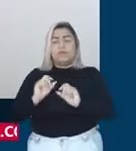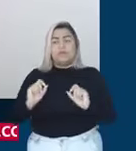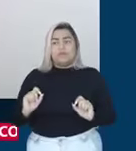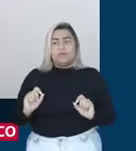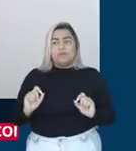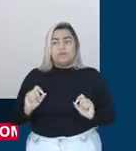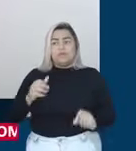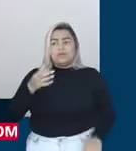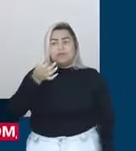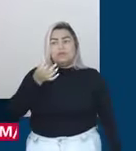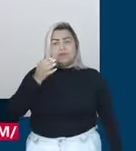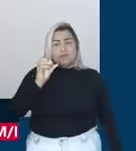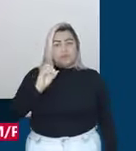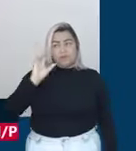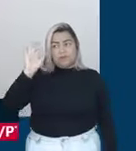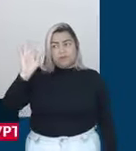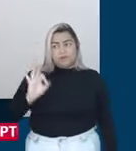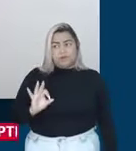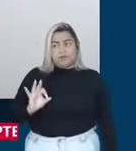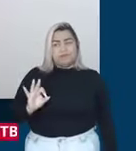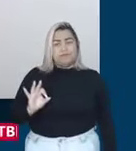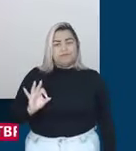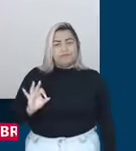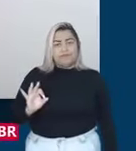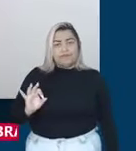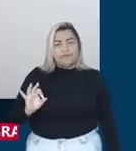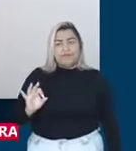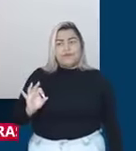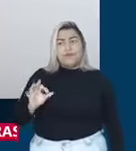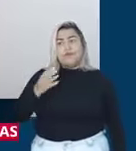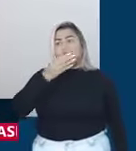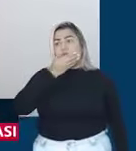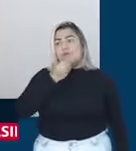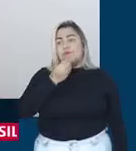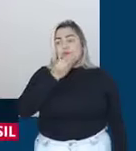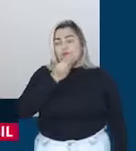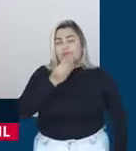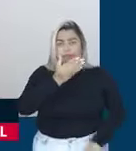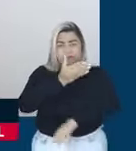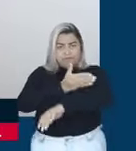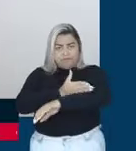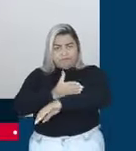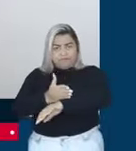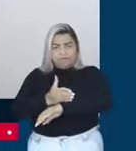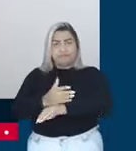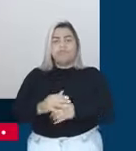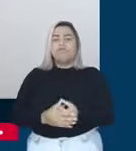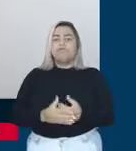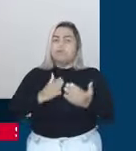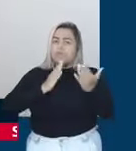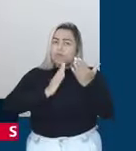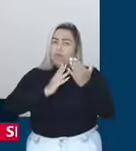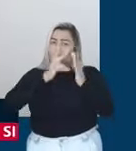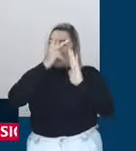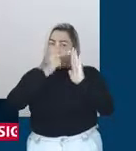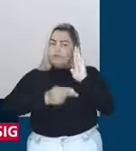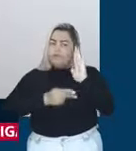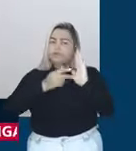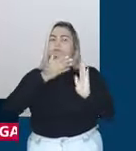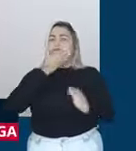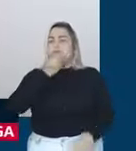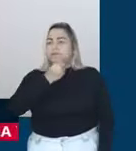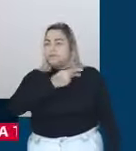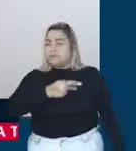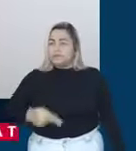máximo, 60% que ganha o homem branco. Agora, com esse projeto do presidente, que vai